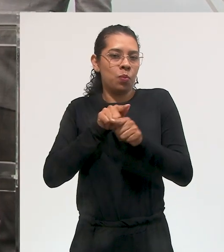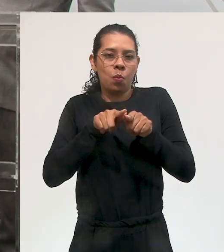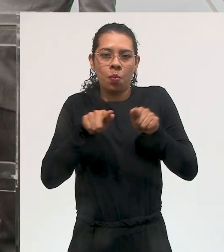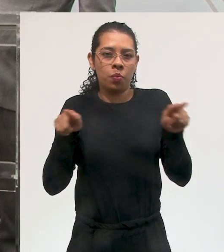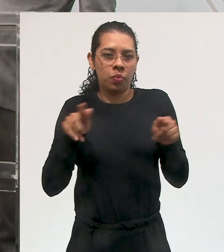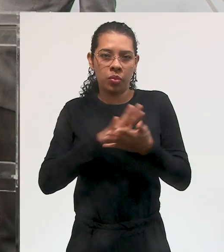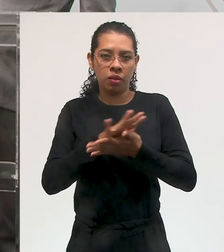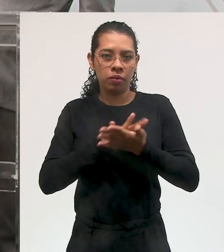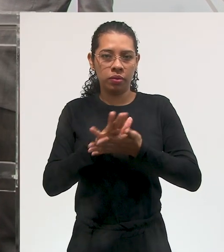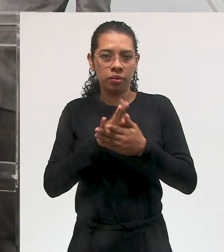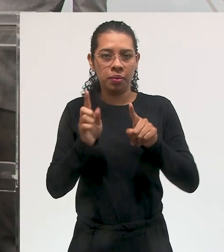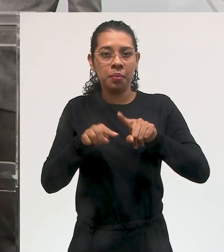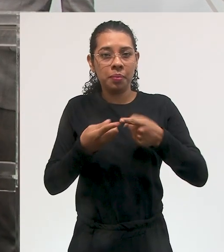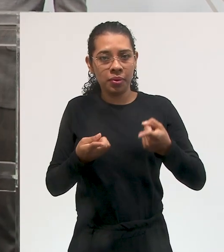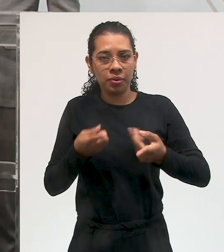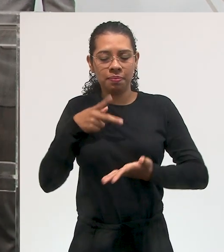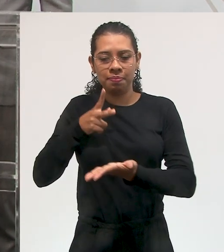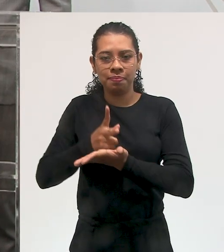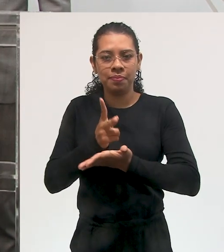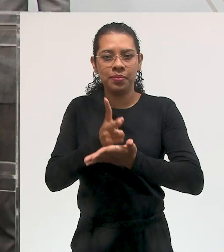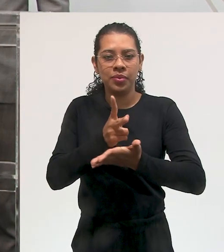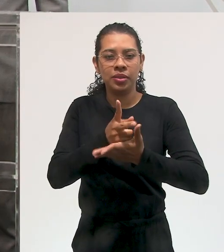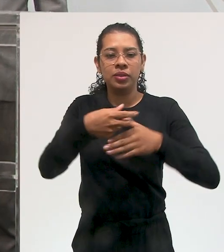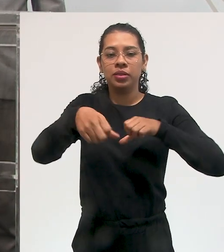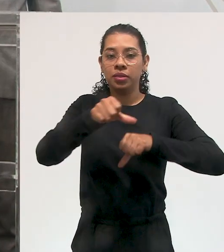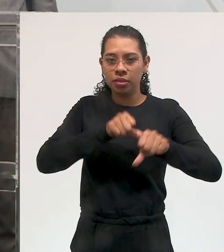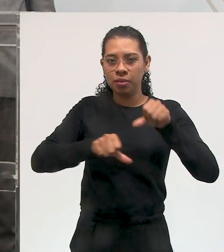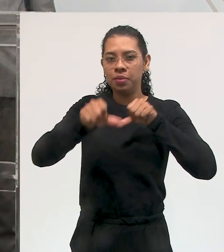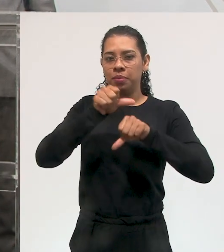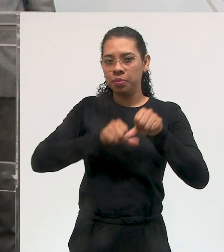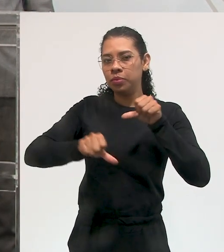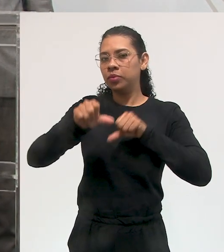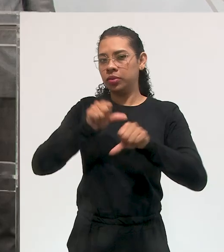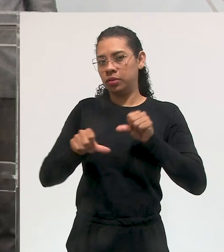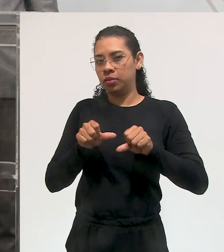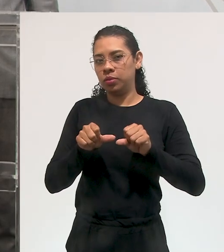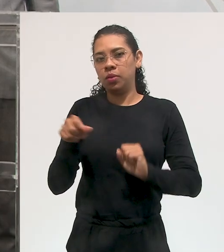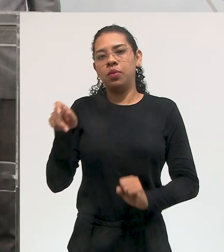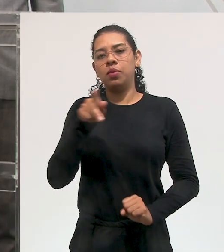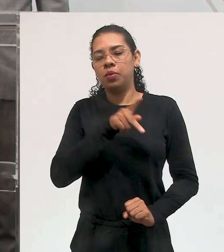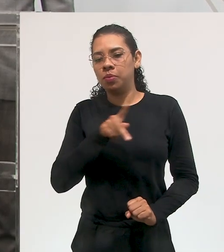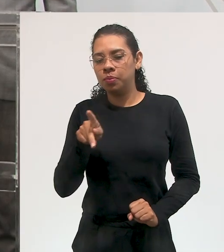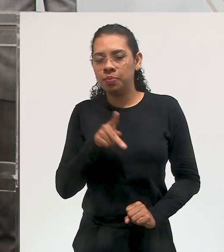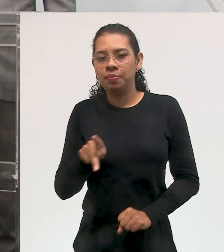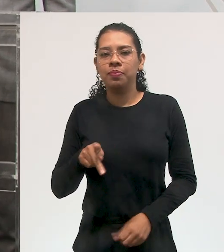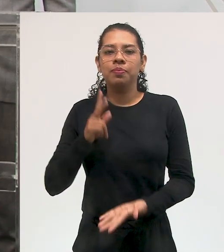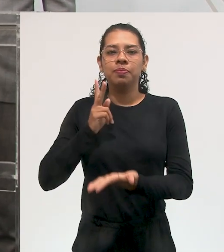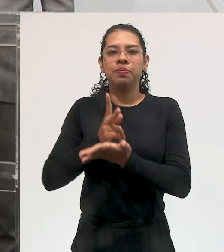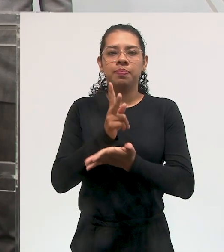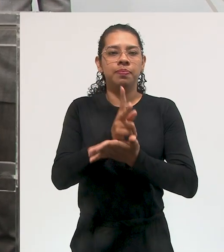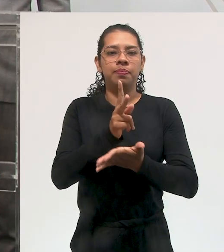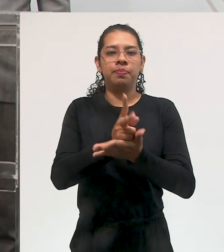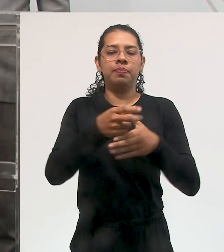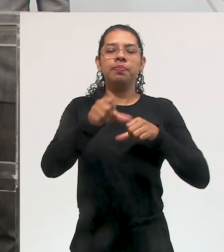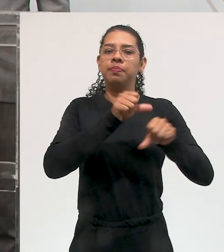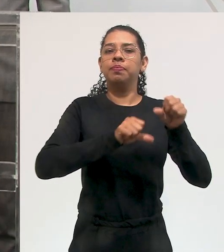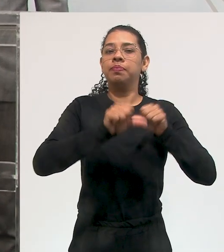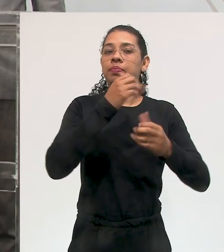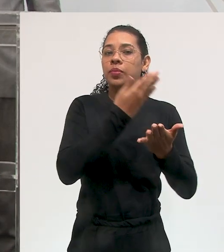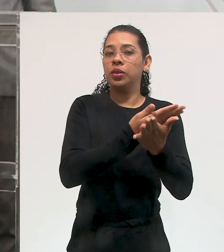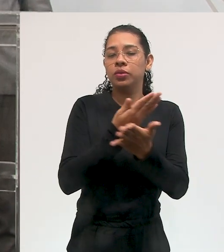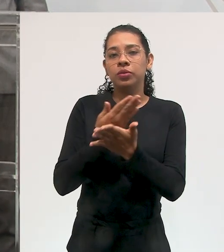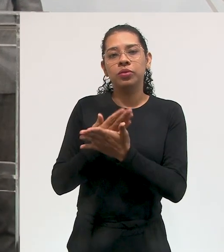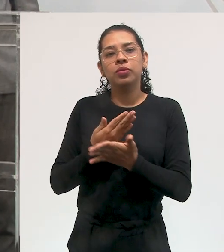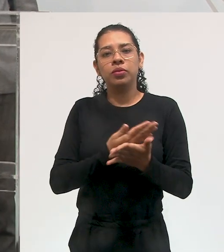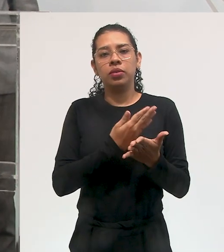que a área mais sensível nessa mudança está ligada aos professores, porque os professores têm que estar sempre na formação continuada para